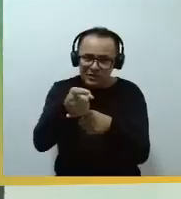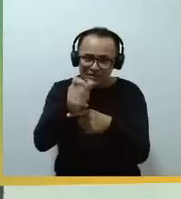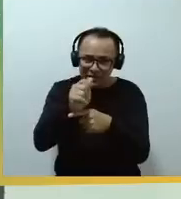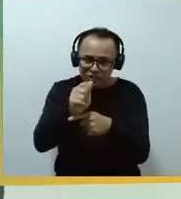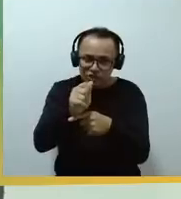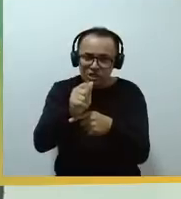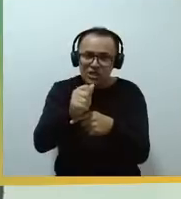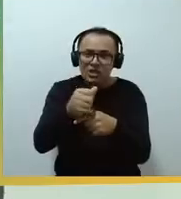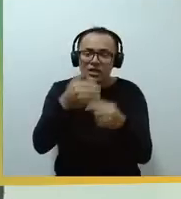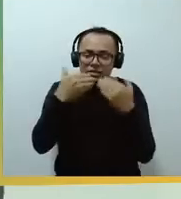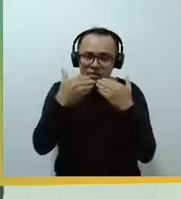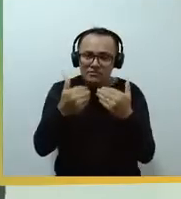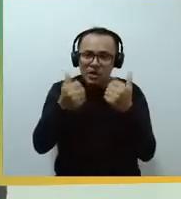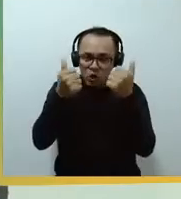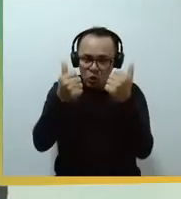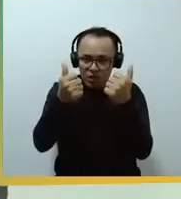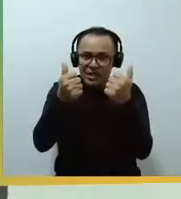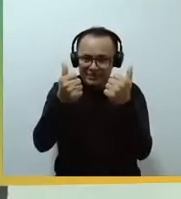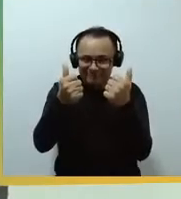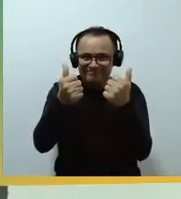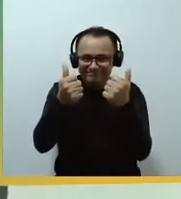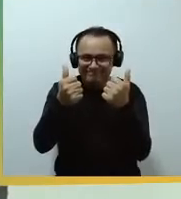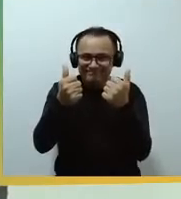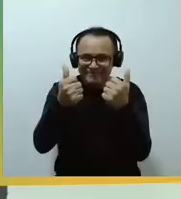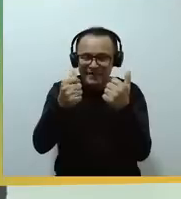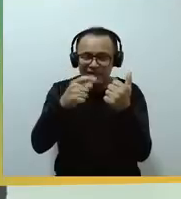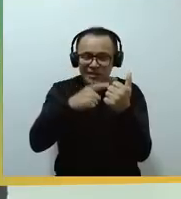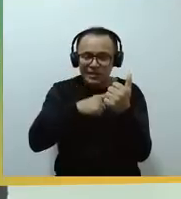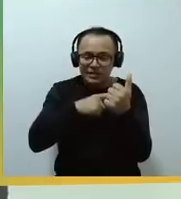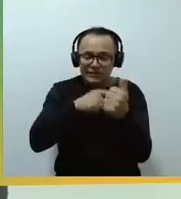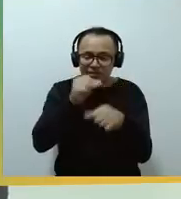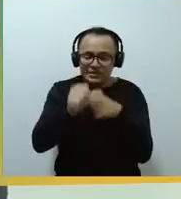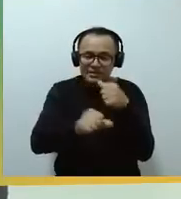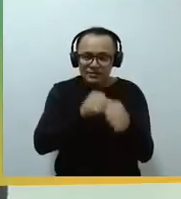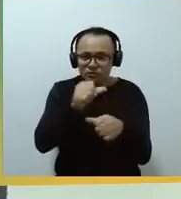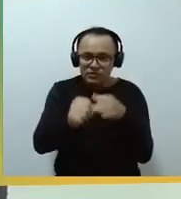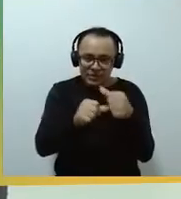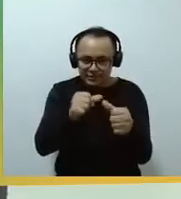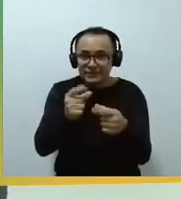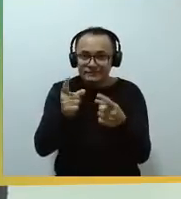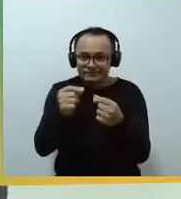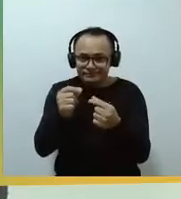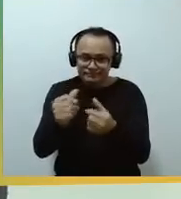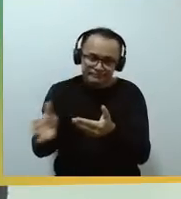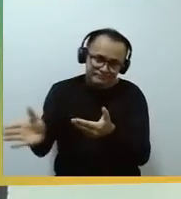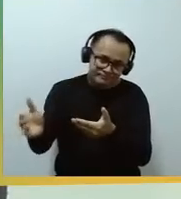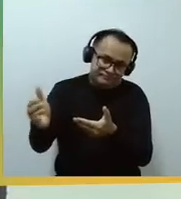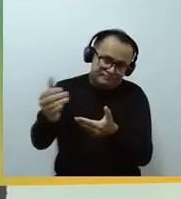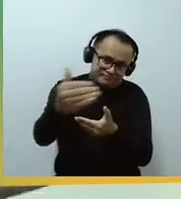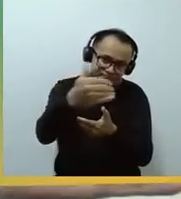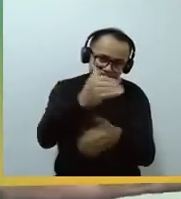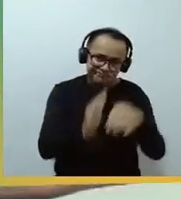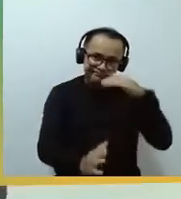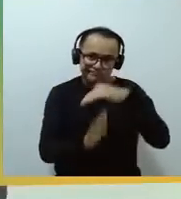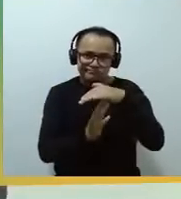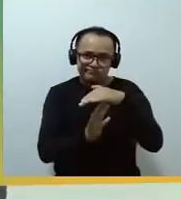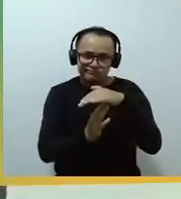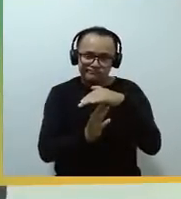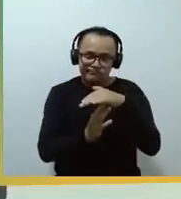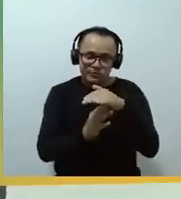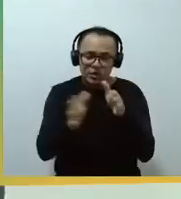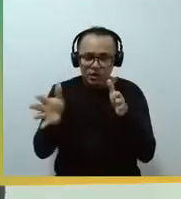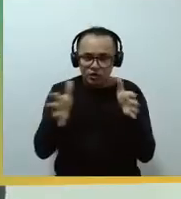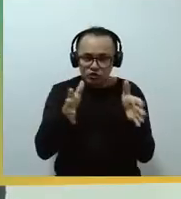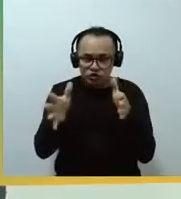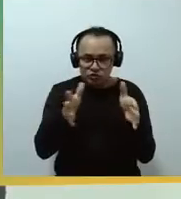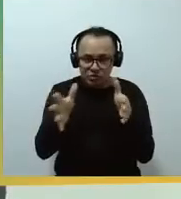houve um hiato aí de arrecadação, foi suspensa a arrecadação. E nesse período, então, se acumulou uma